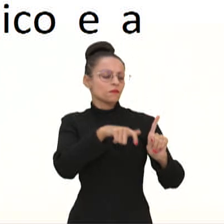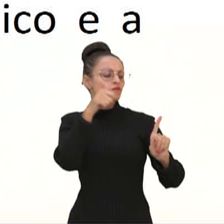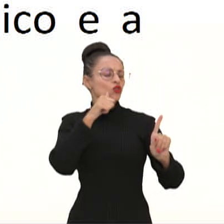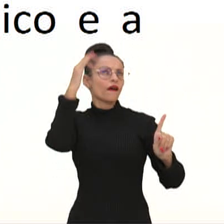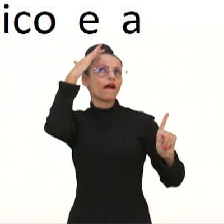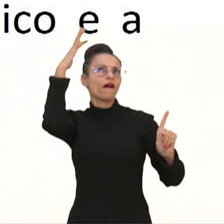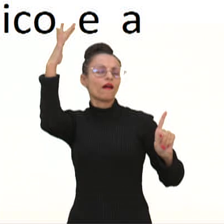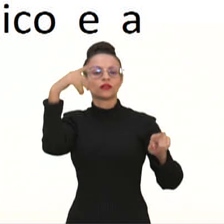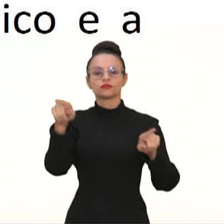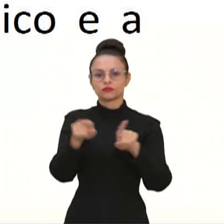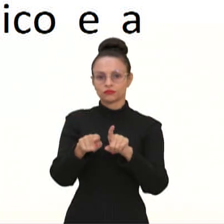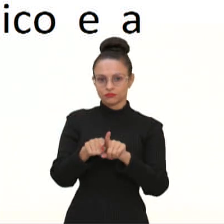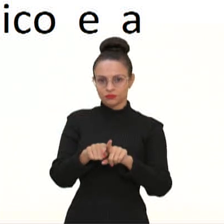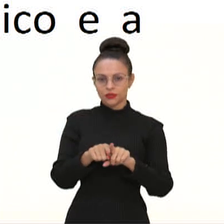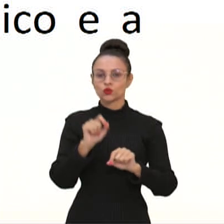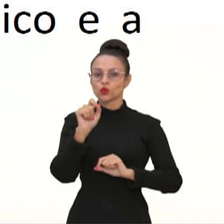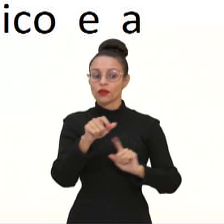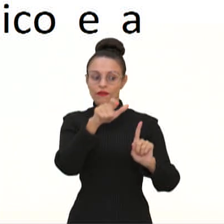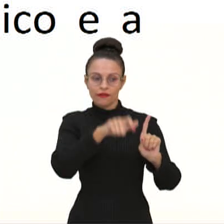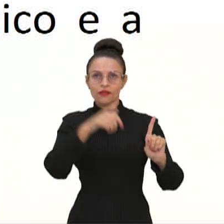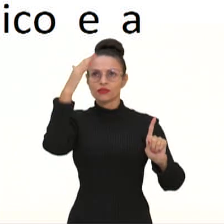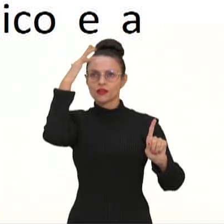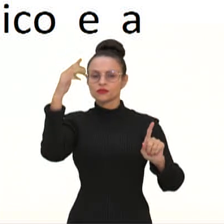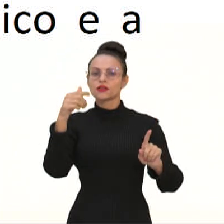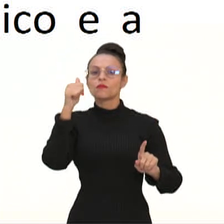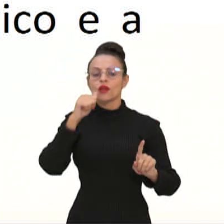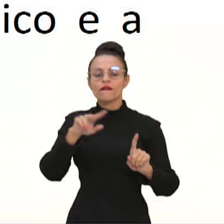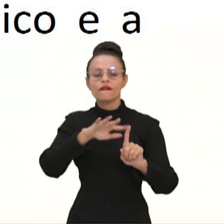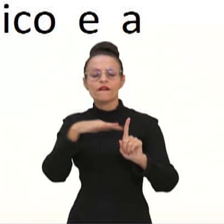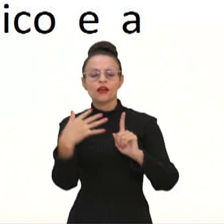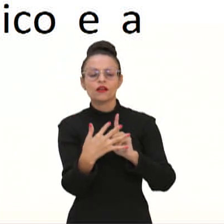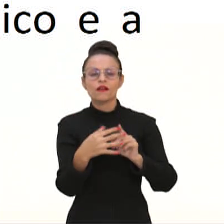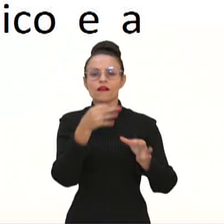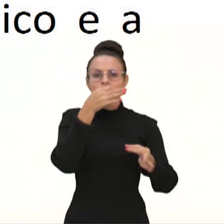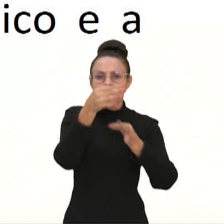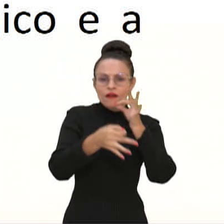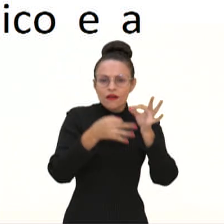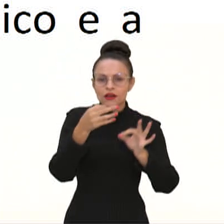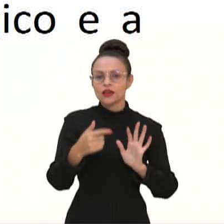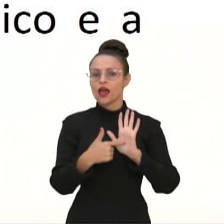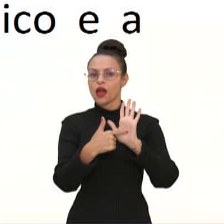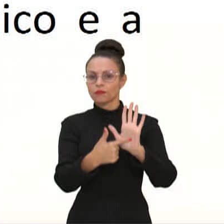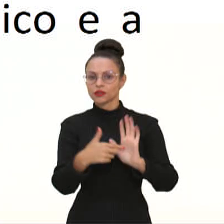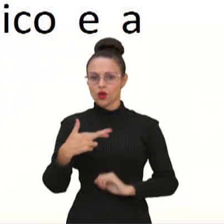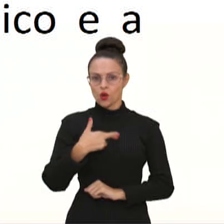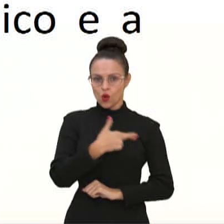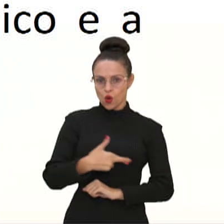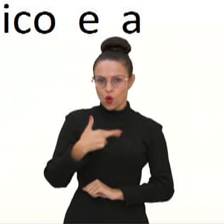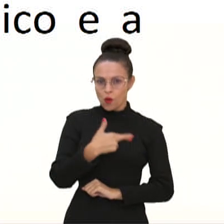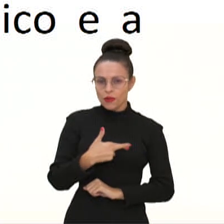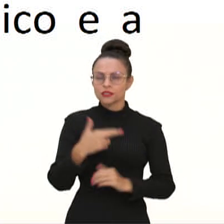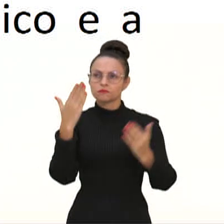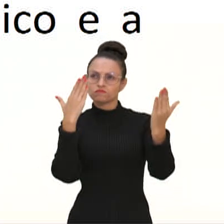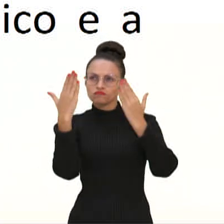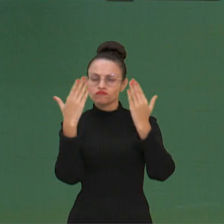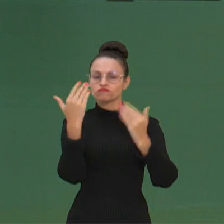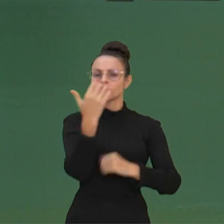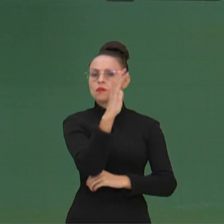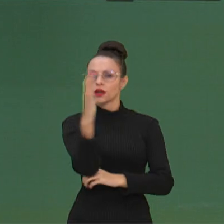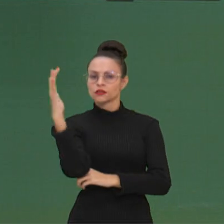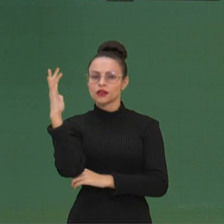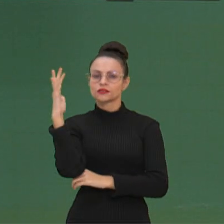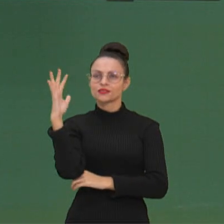tem idealização da mulher, né? O amor ideal, aquela coisa perfeita, o ser feliz para